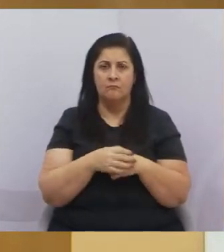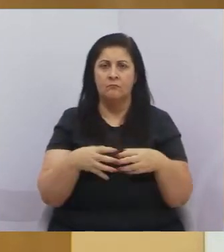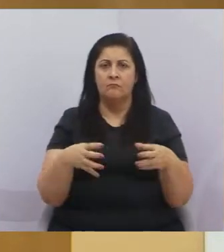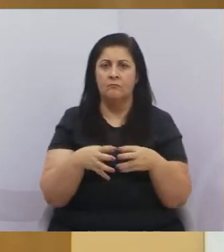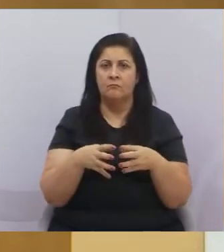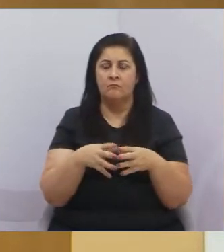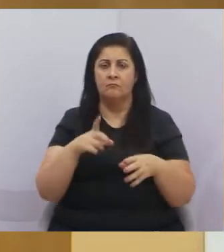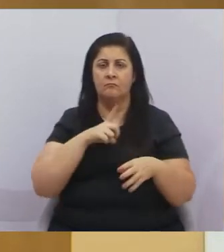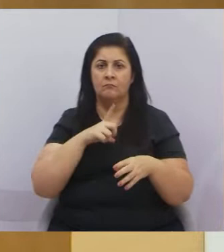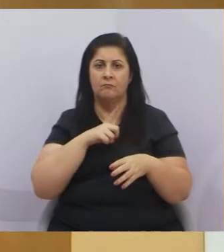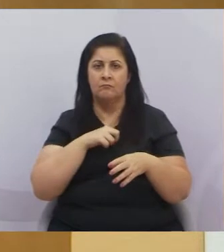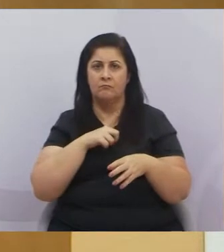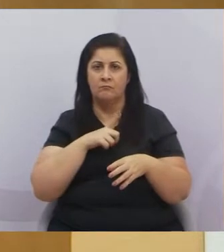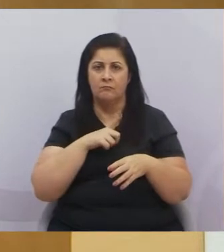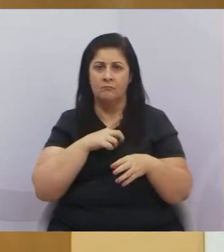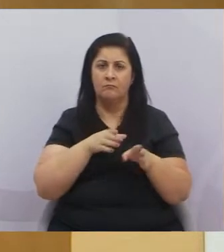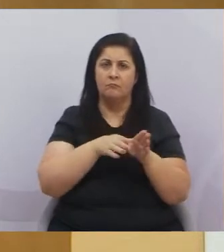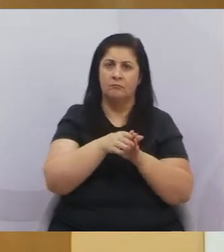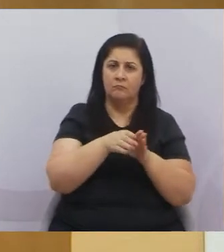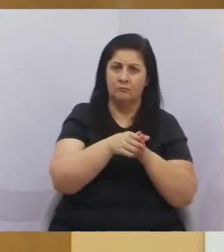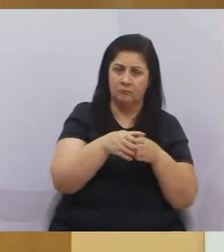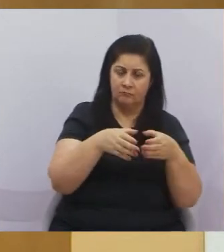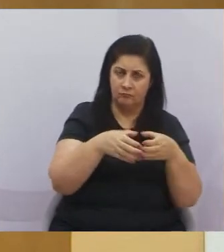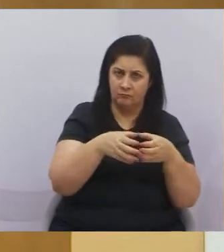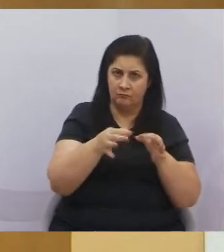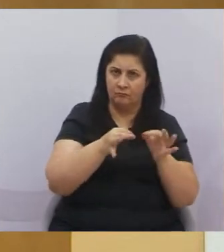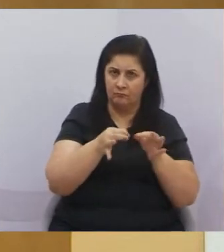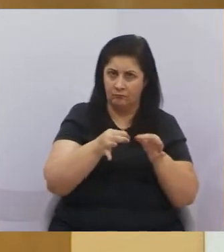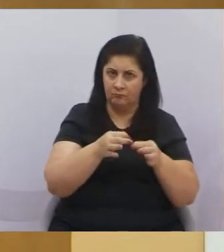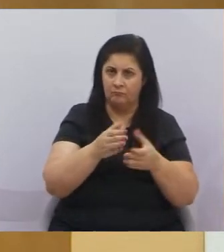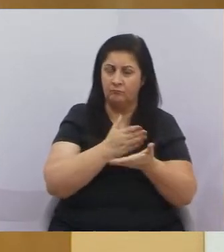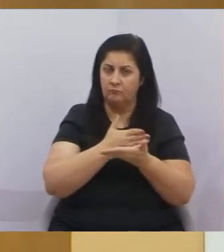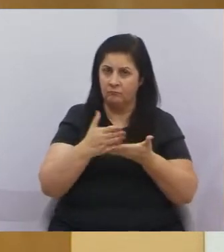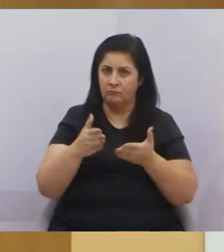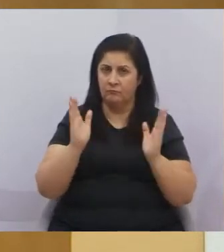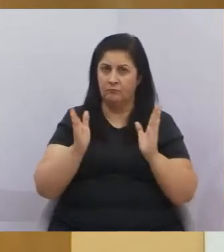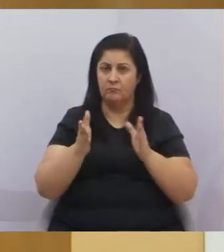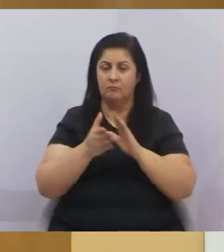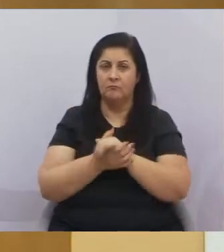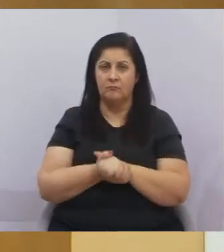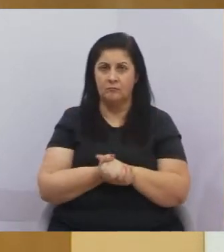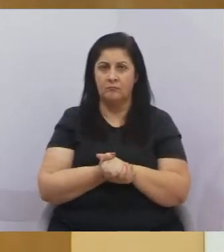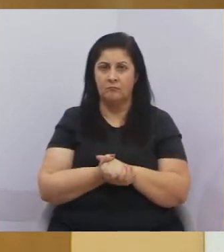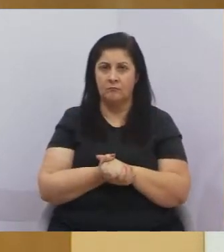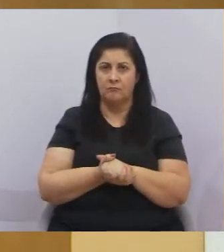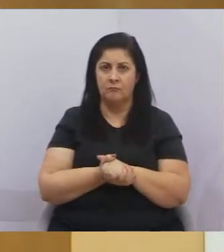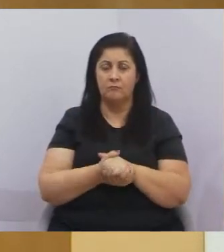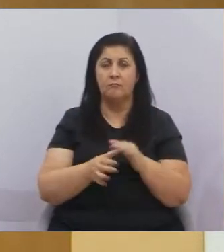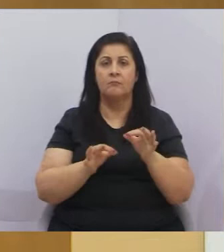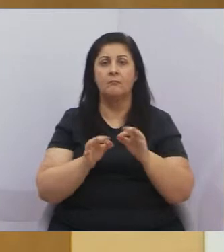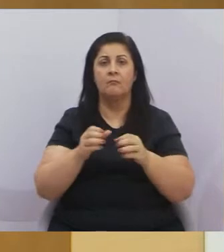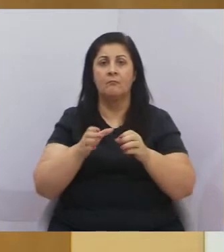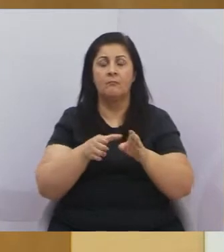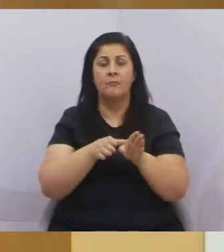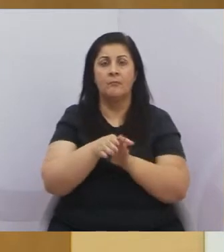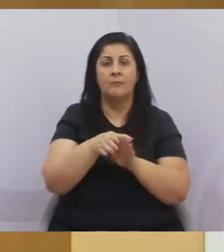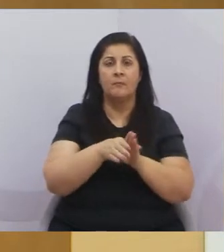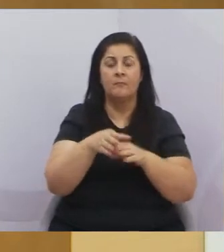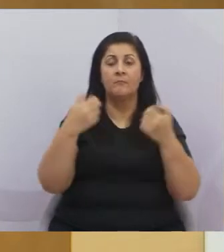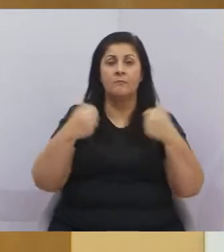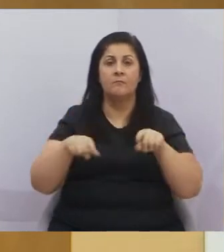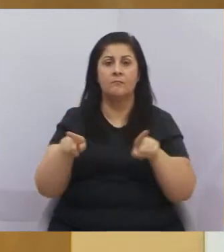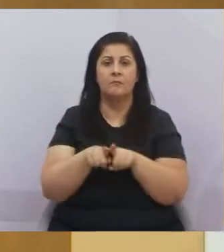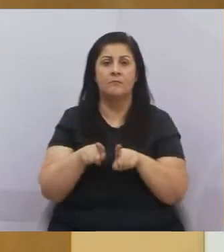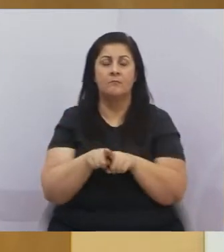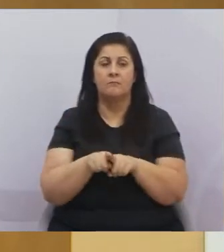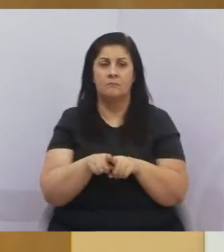Conselho de Promoção da Igualdade Racial em funcionamento. Assim, a instituição do presente Conselho se faz ainda necessária,